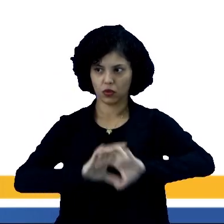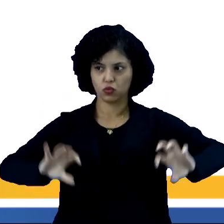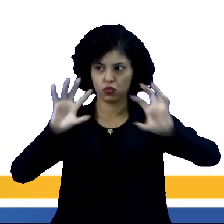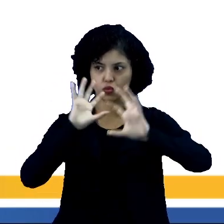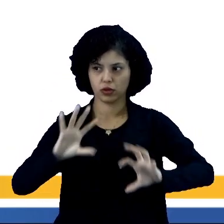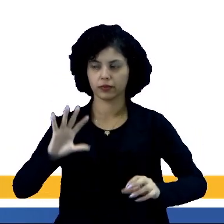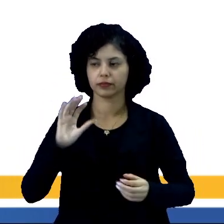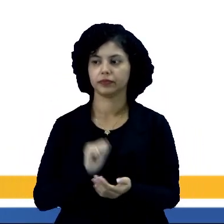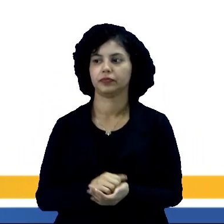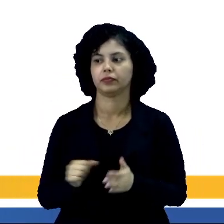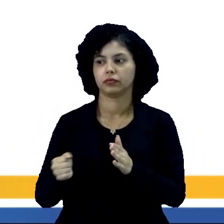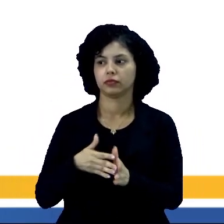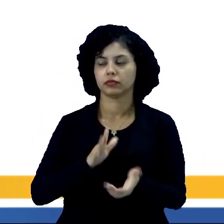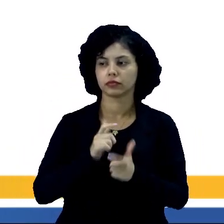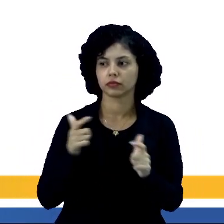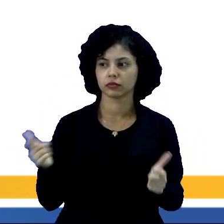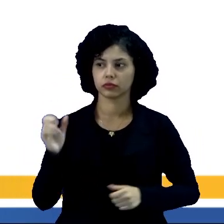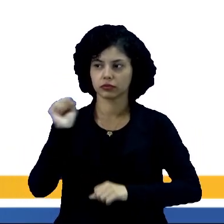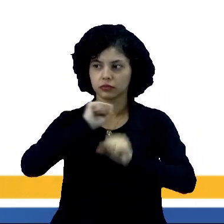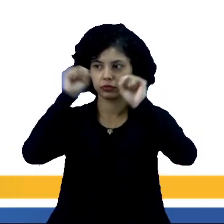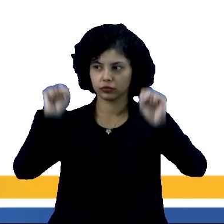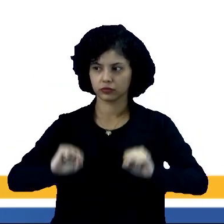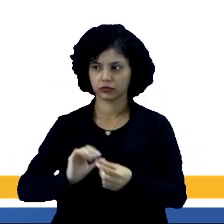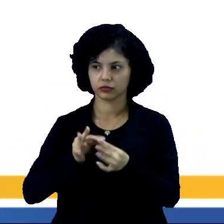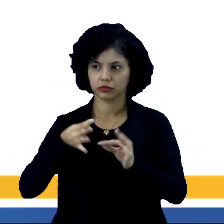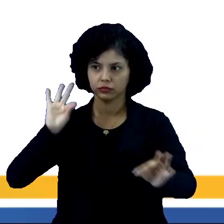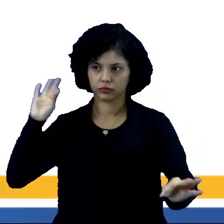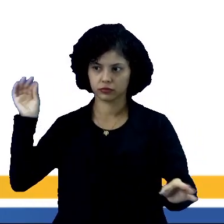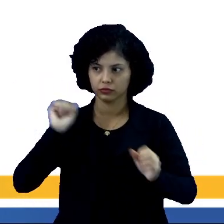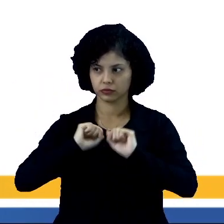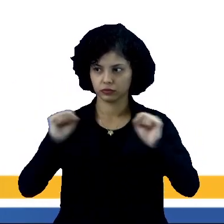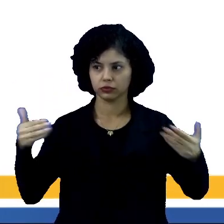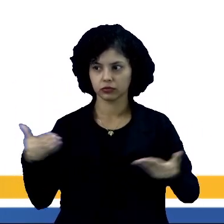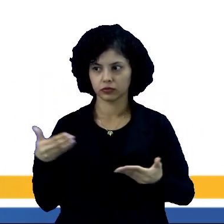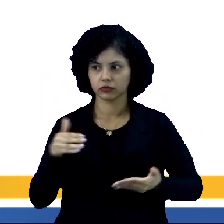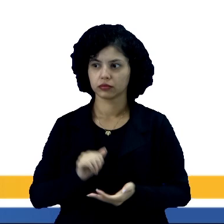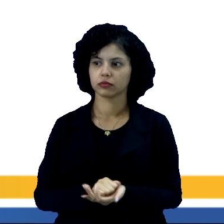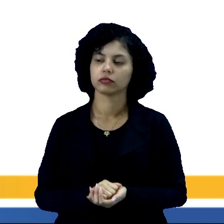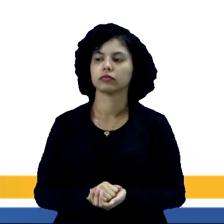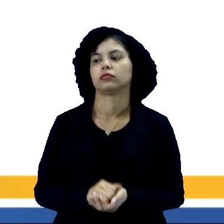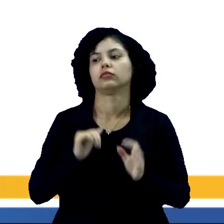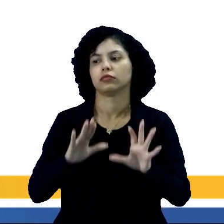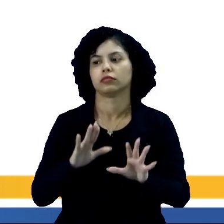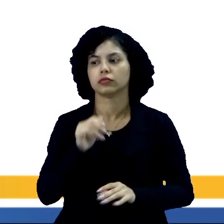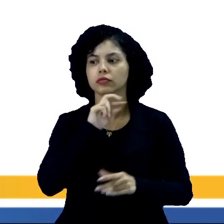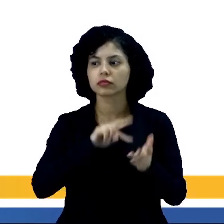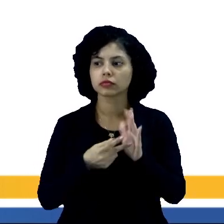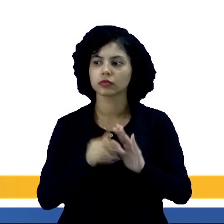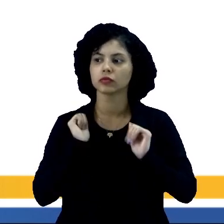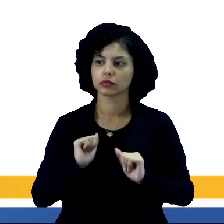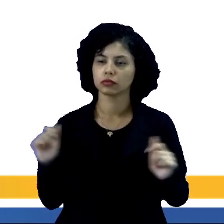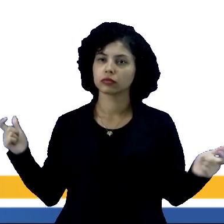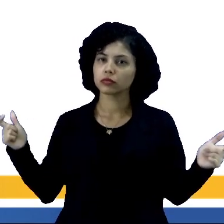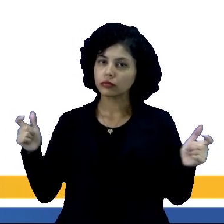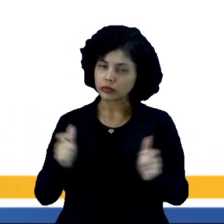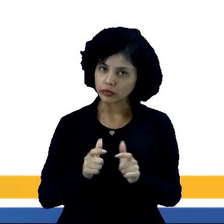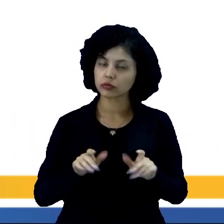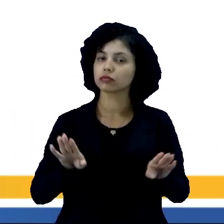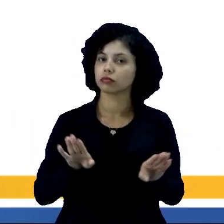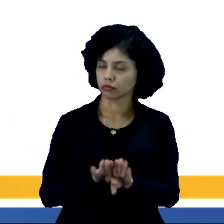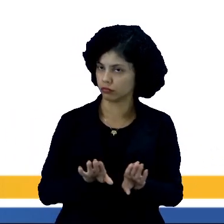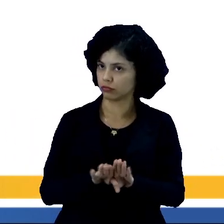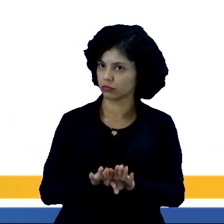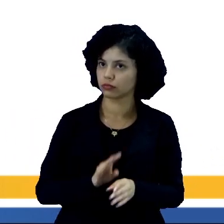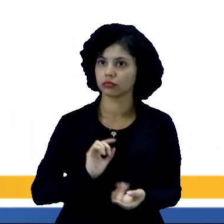gás e também de poeira, muitas vezes bem maior que o sistema solar hoje. Isso quer dizer que pode ter diminuído de tamanho?